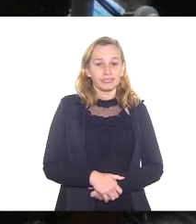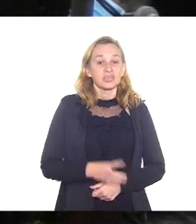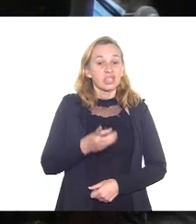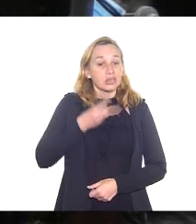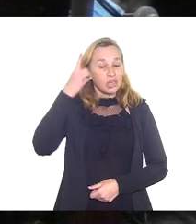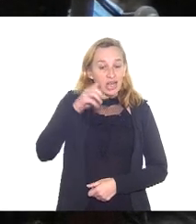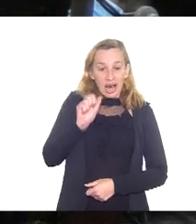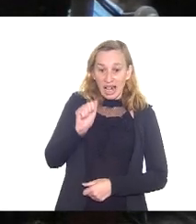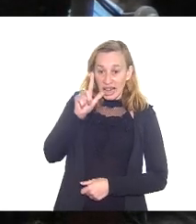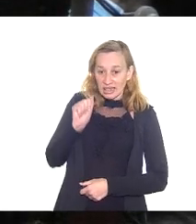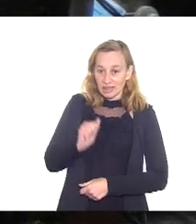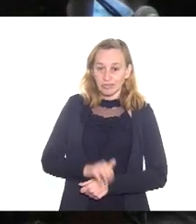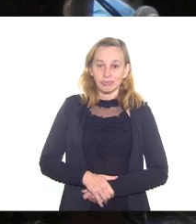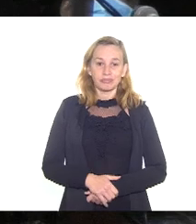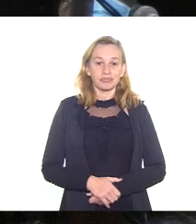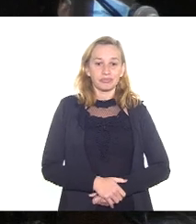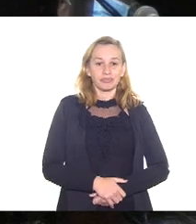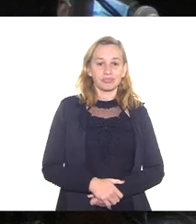Deputada Alana Passos.